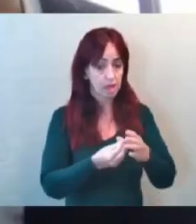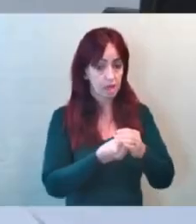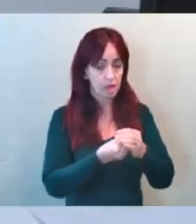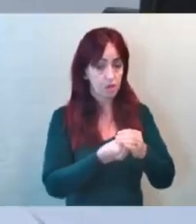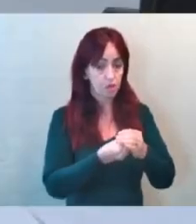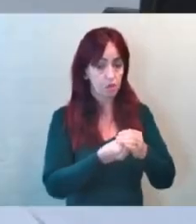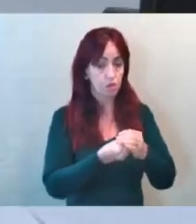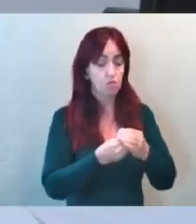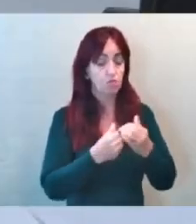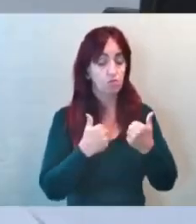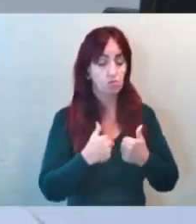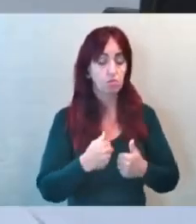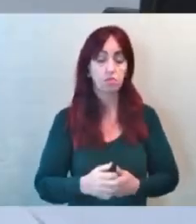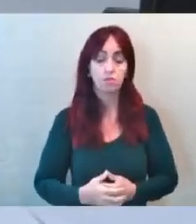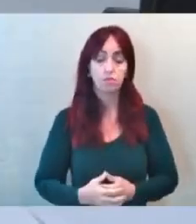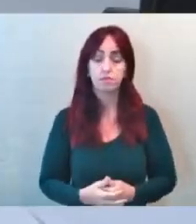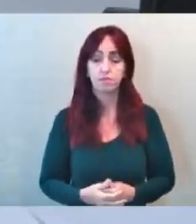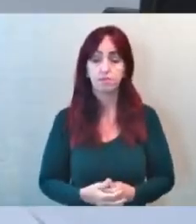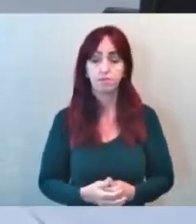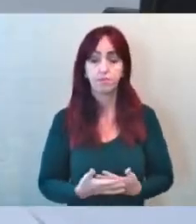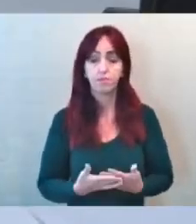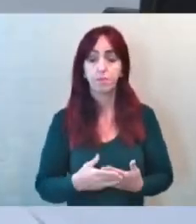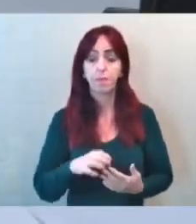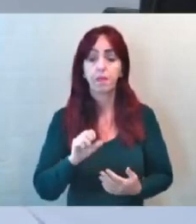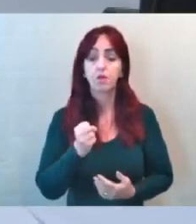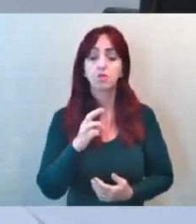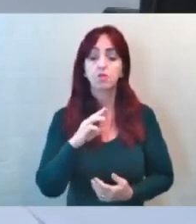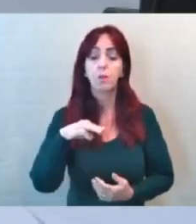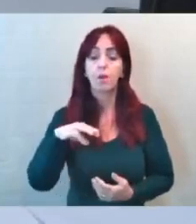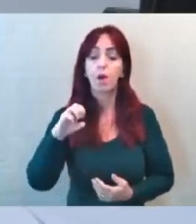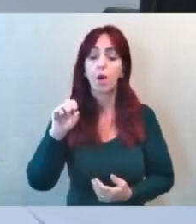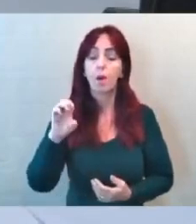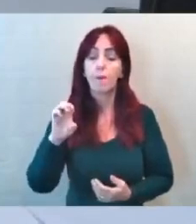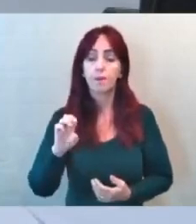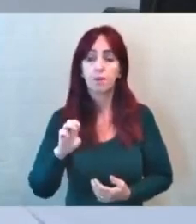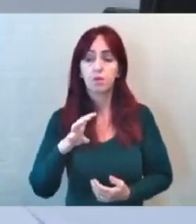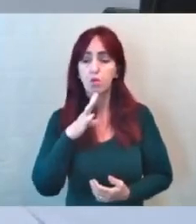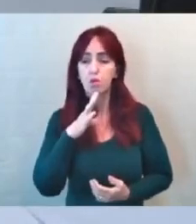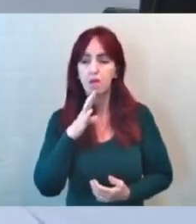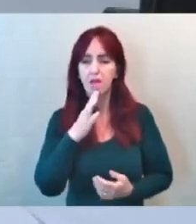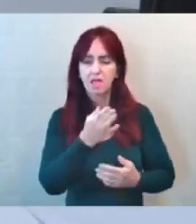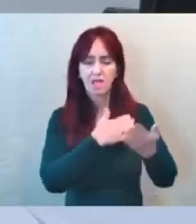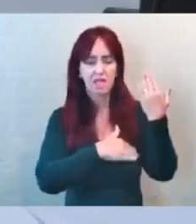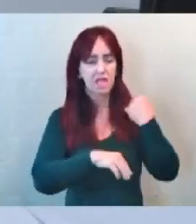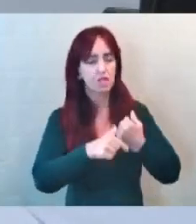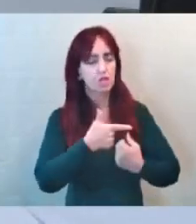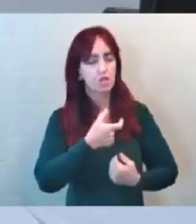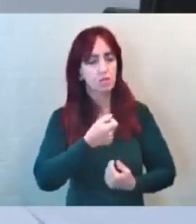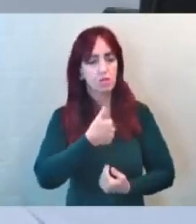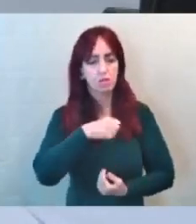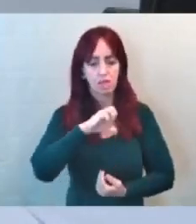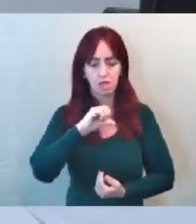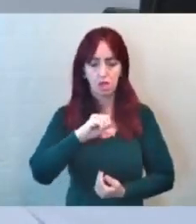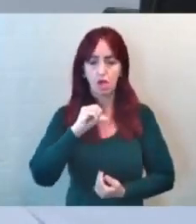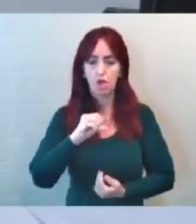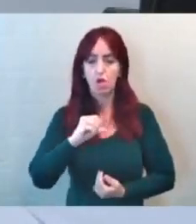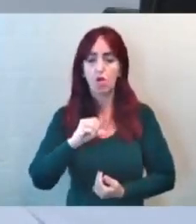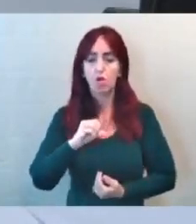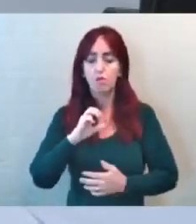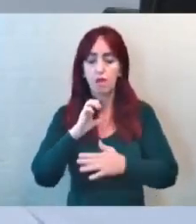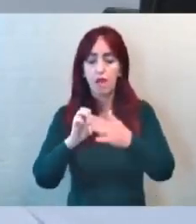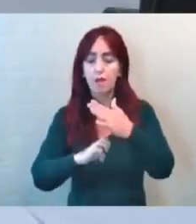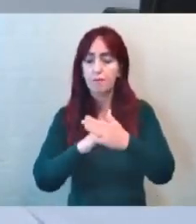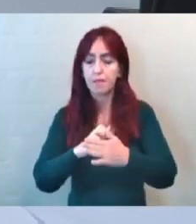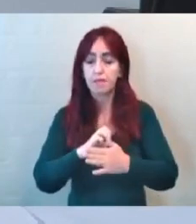3%. Tá. E a Sumob tem conhecimento que desde 2019 o Transfácio não faz mais o repasse